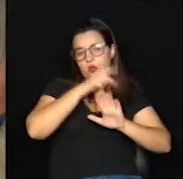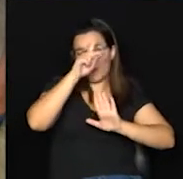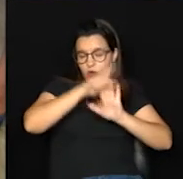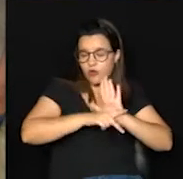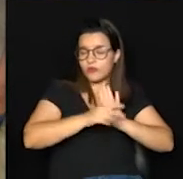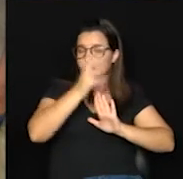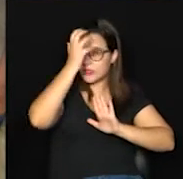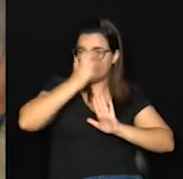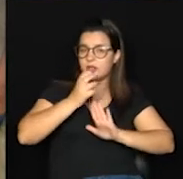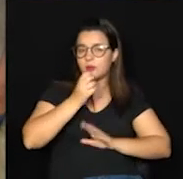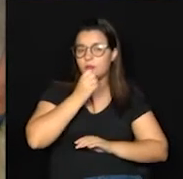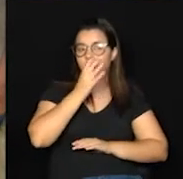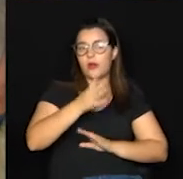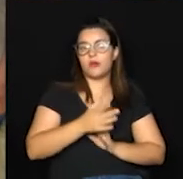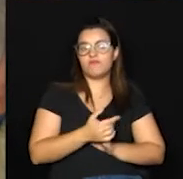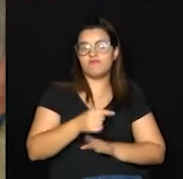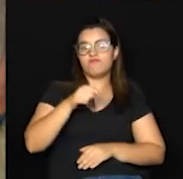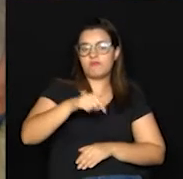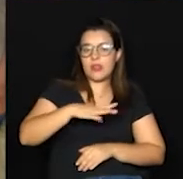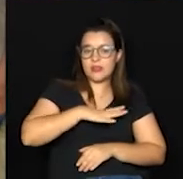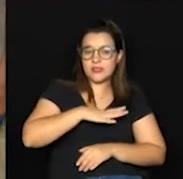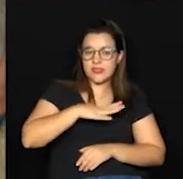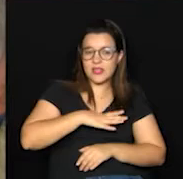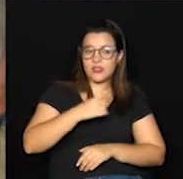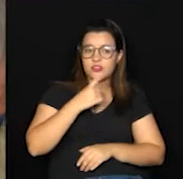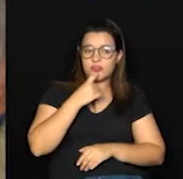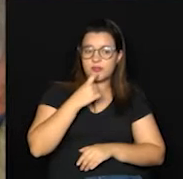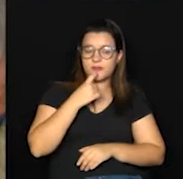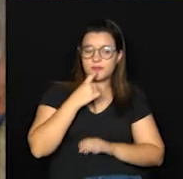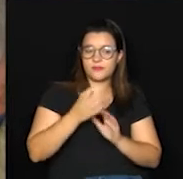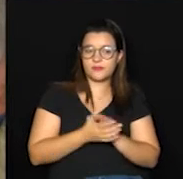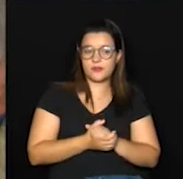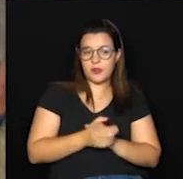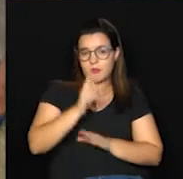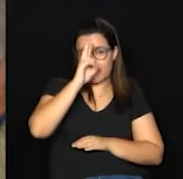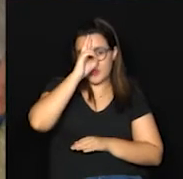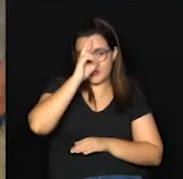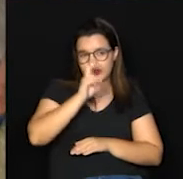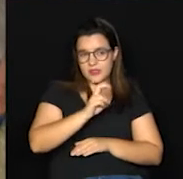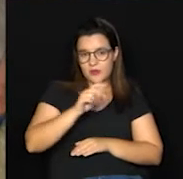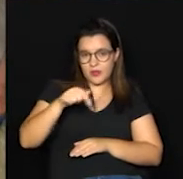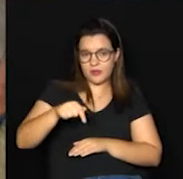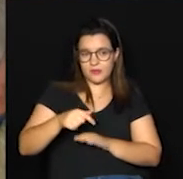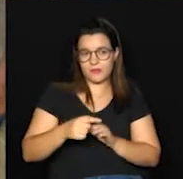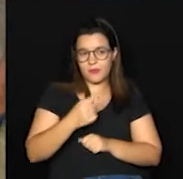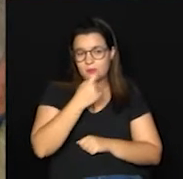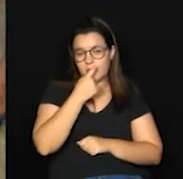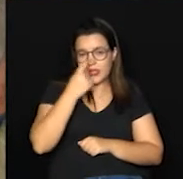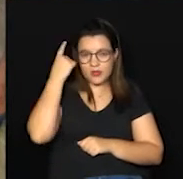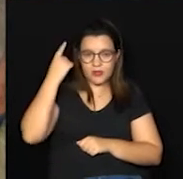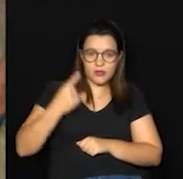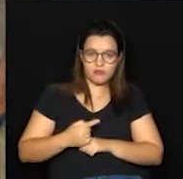muito bacana que acontece na cidade de Campinas. 12h57, Mina Abreu.